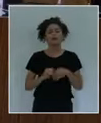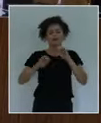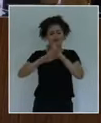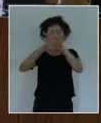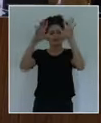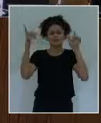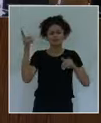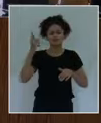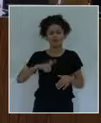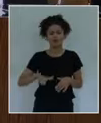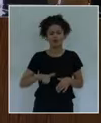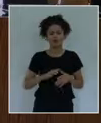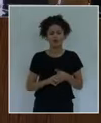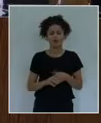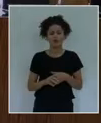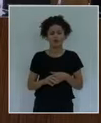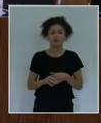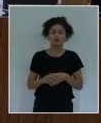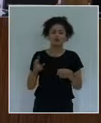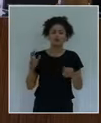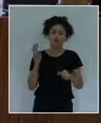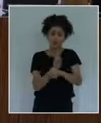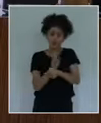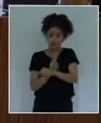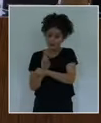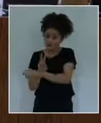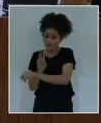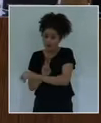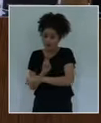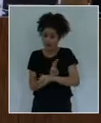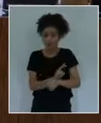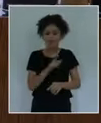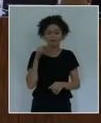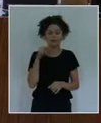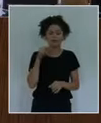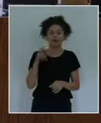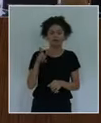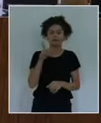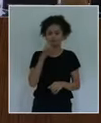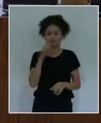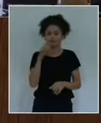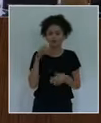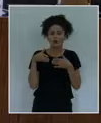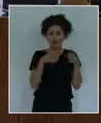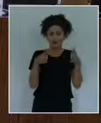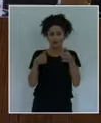falou da dificuldade, às vezes, desse monitoramento, né? Do Ribeirão Valaçu e oratórios, que às vezes